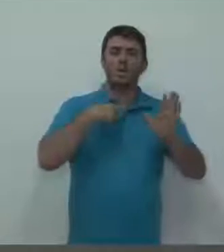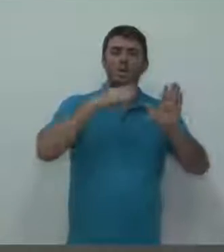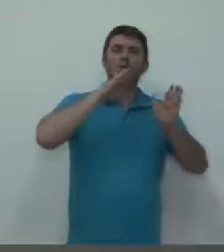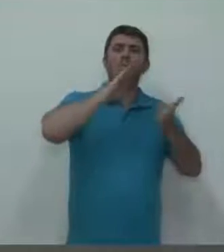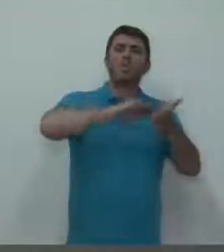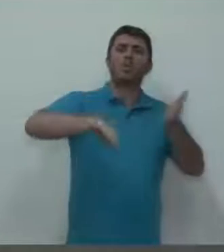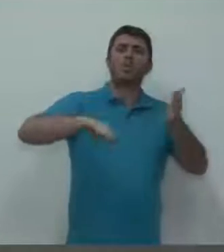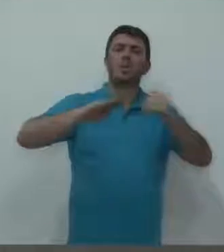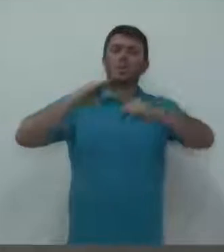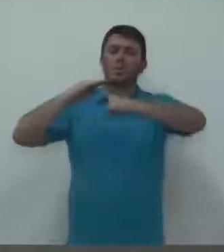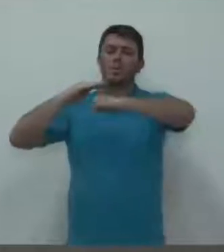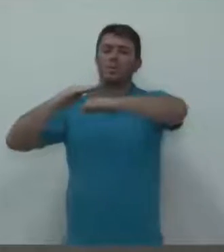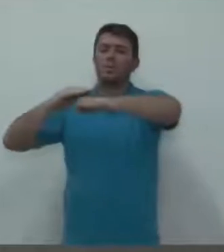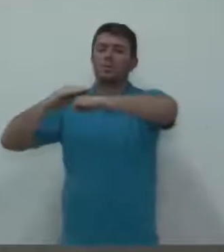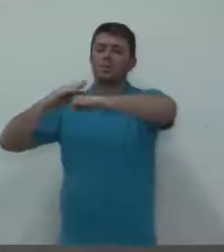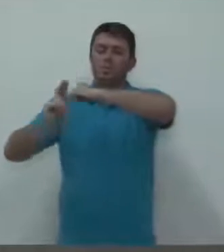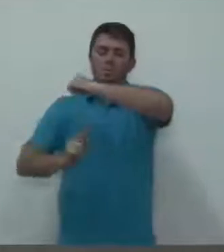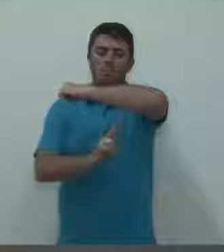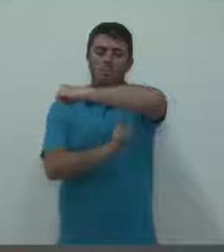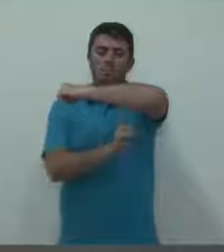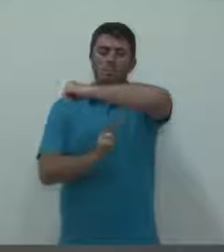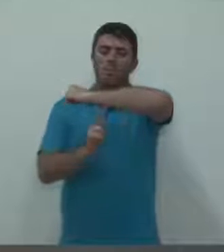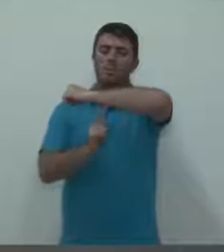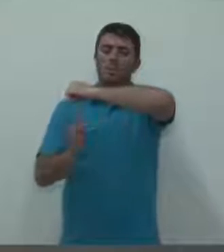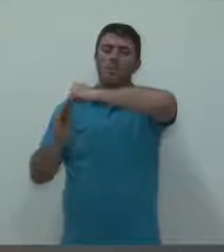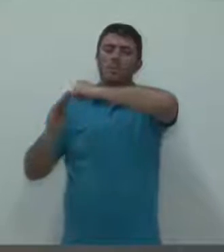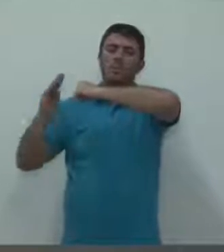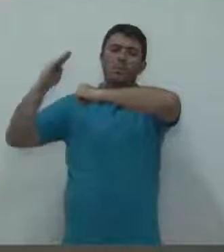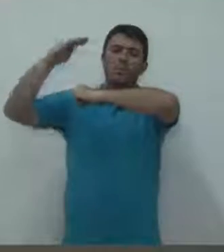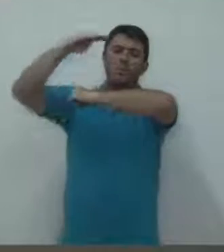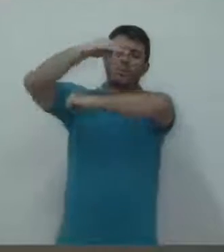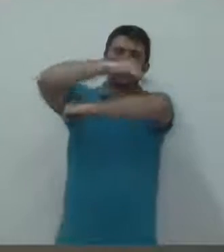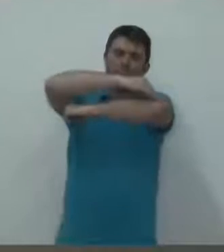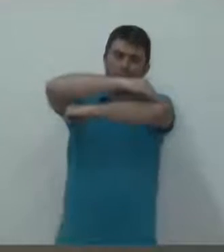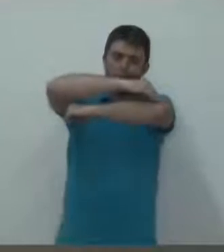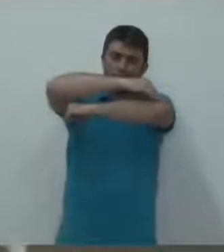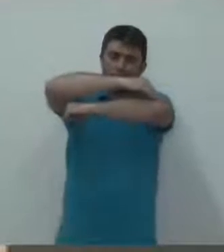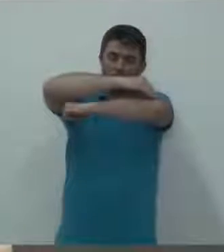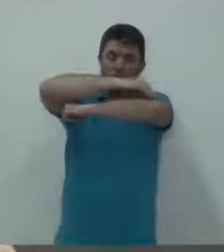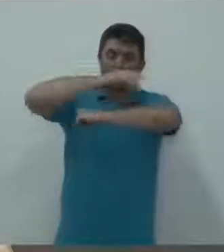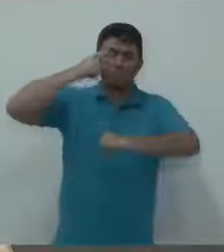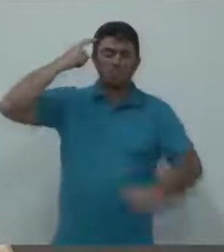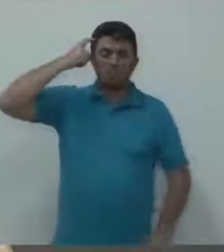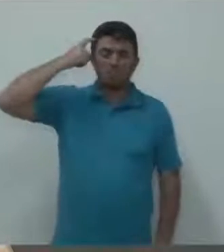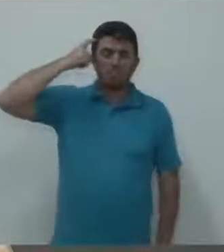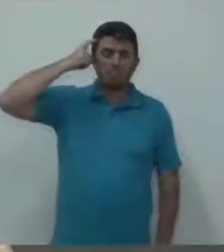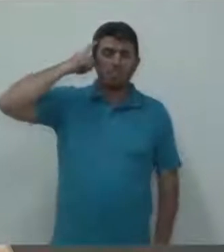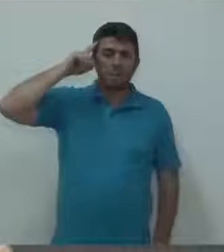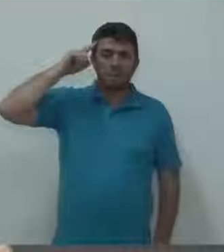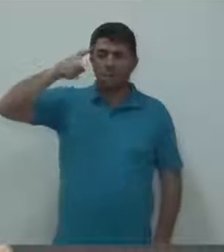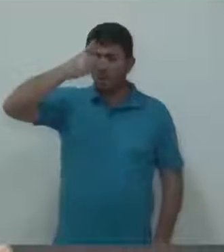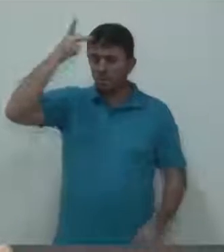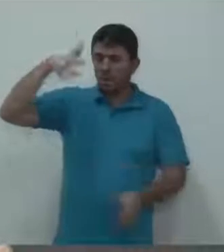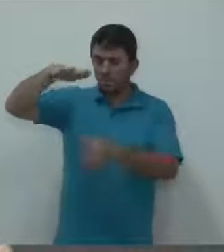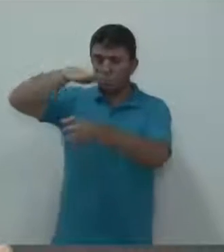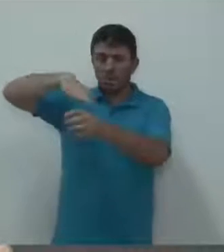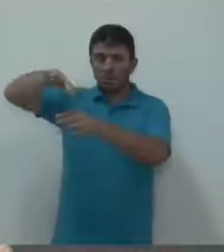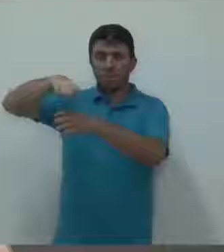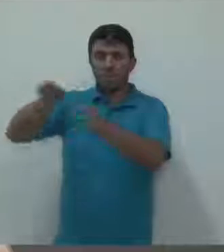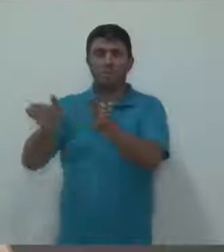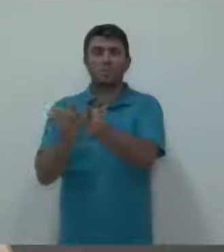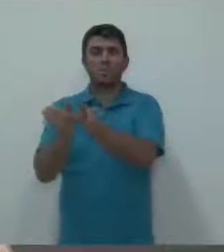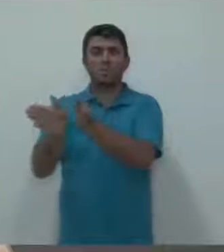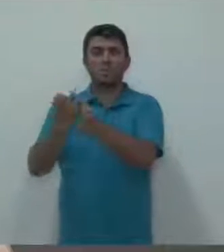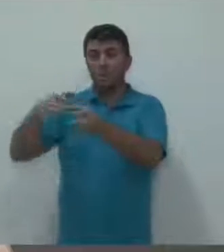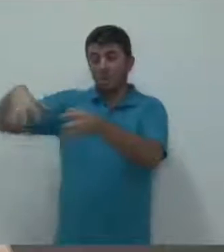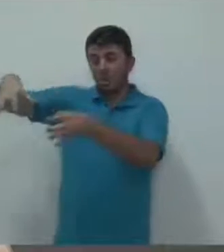passava em cima da ponte. Mas pensando na mobilidade das pessoas daquela região, de você poder criar um alargamento